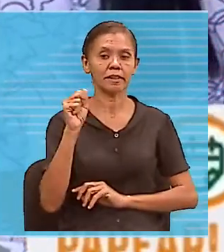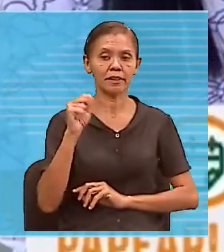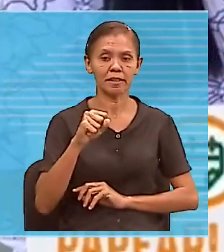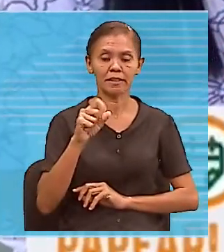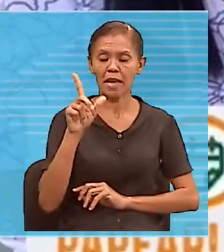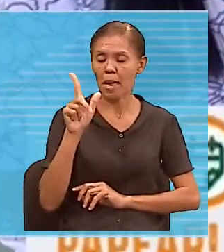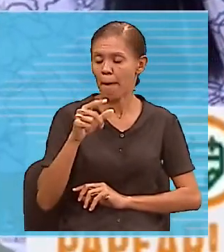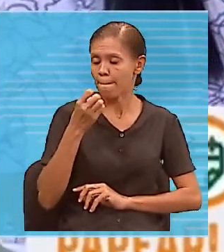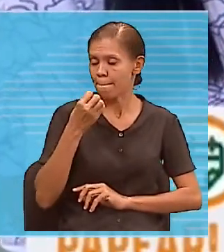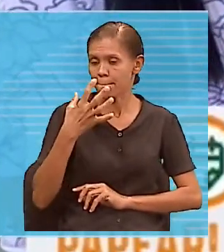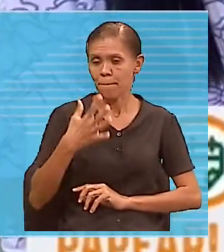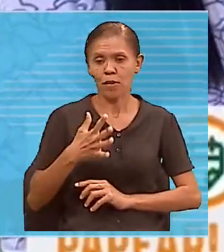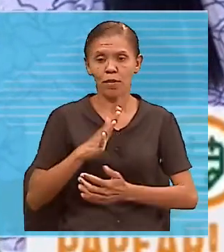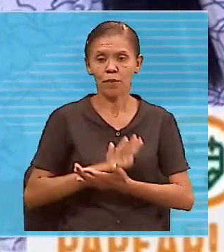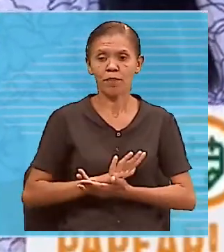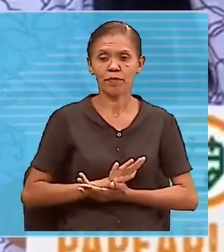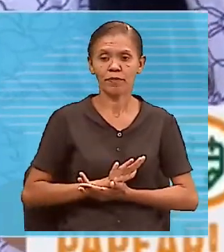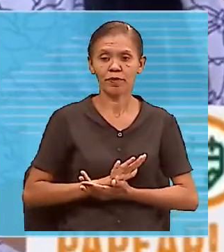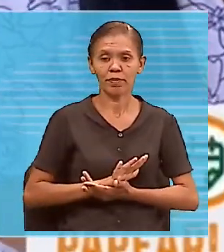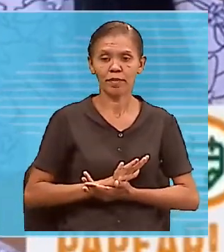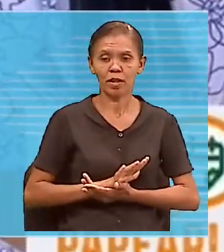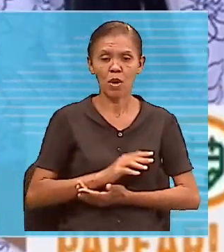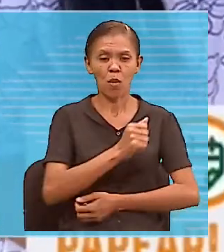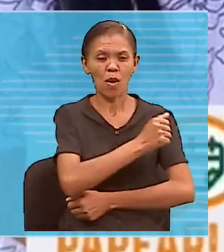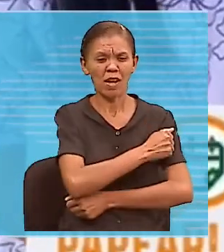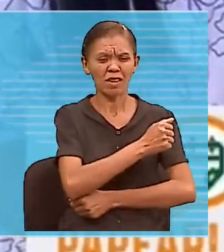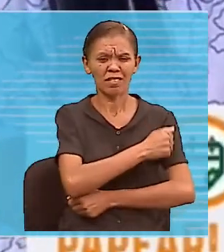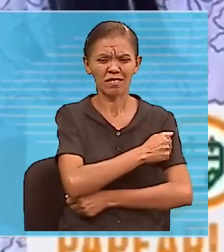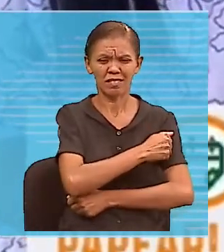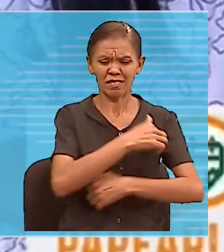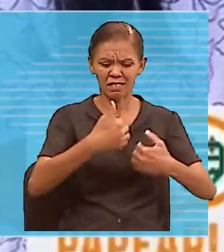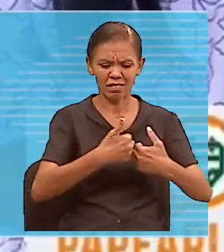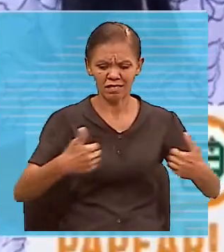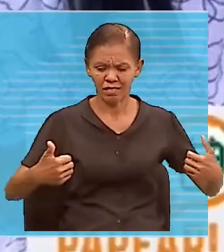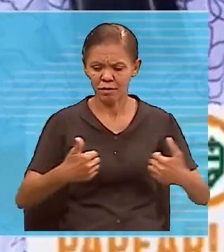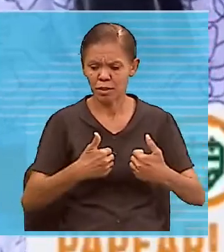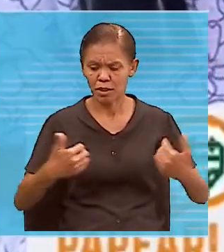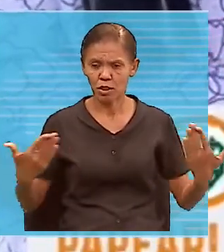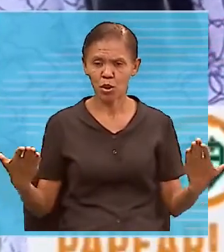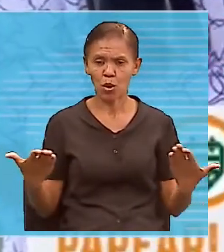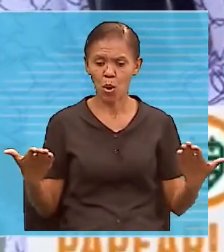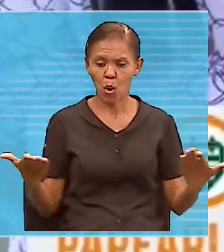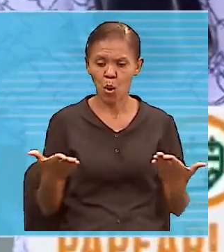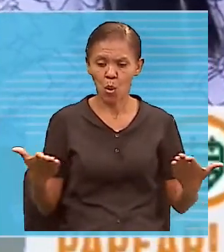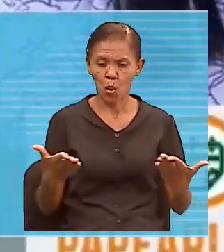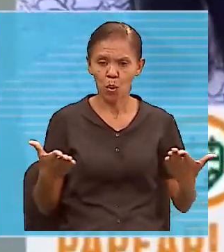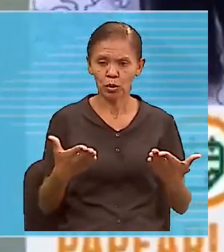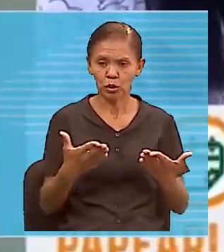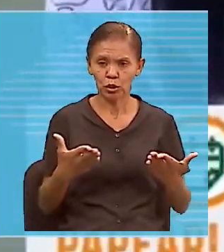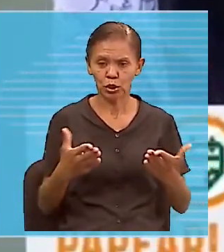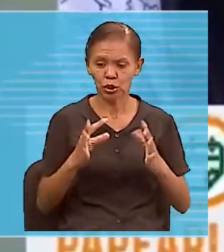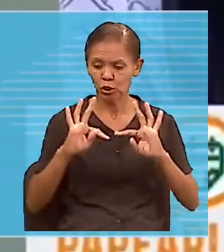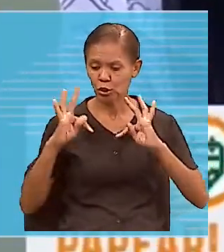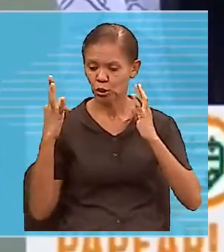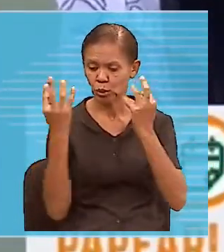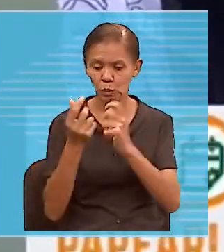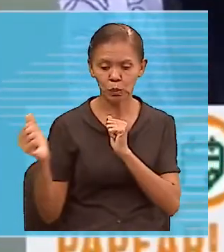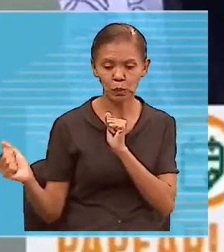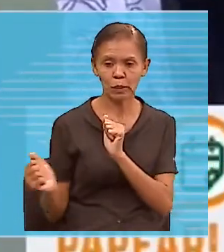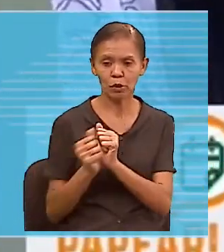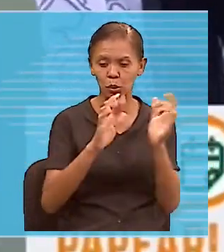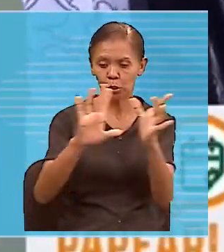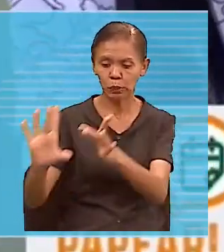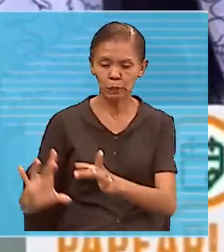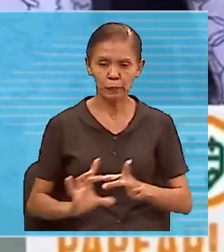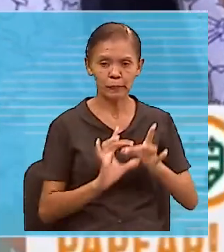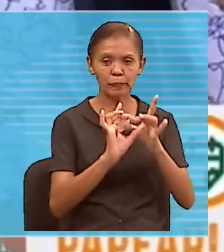aquela cooperação, é muito importante. Aquele aluno que tira sua dúvida um com o outro, sem ter medo algum. Ou então aquele medo que tinha